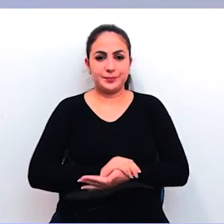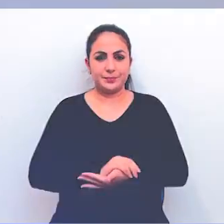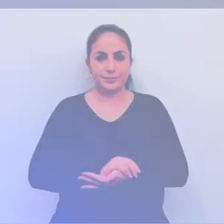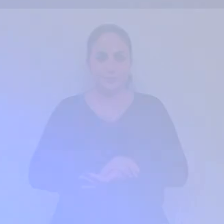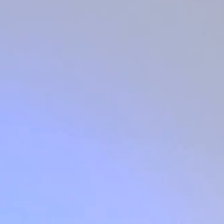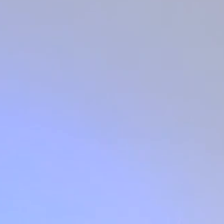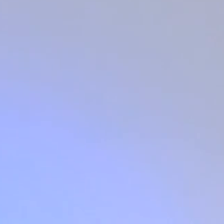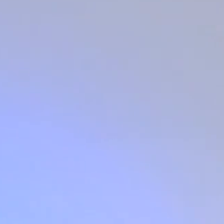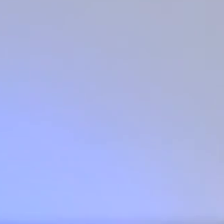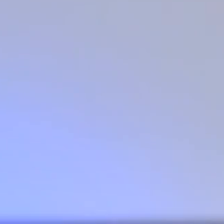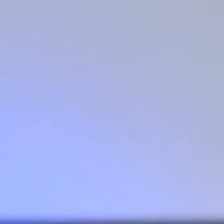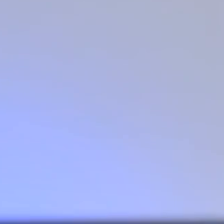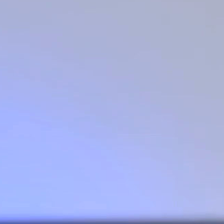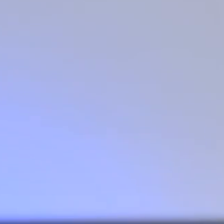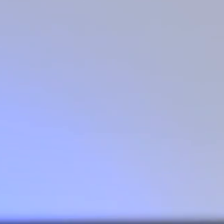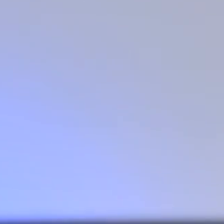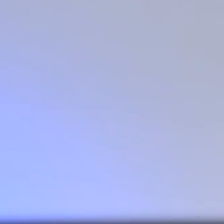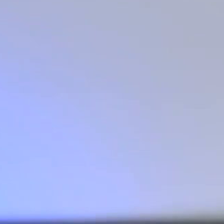semana